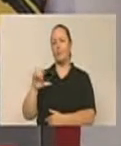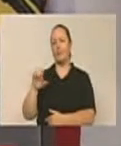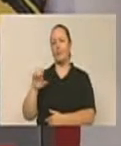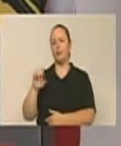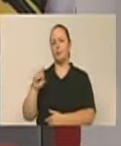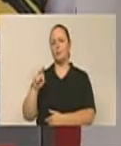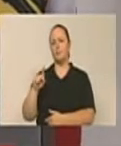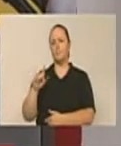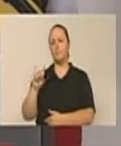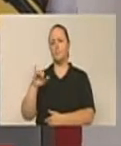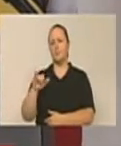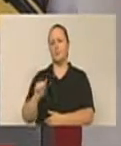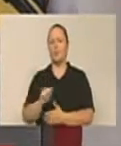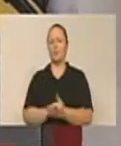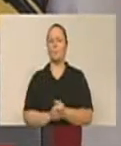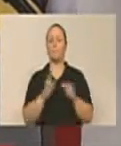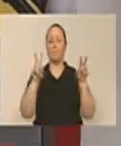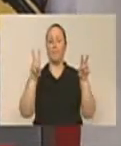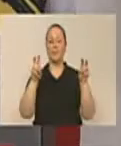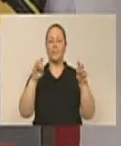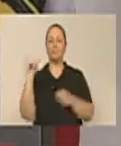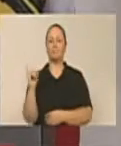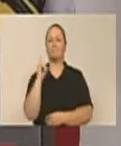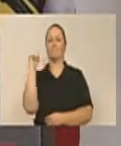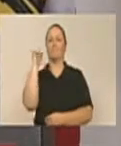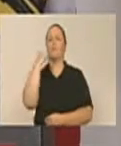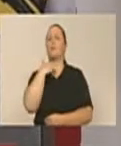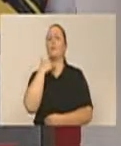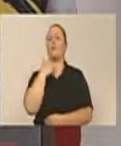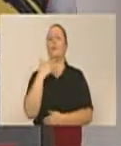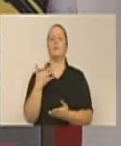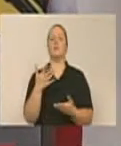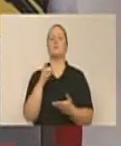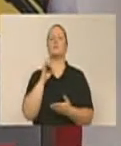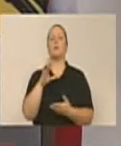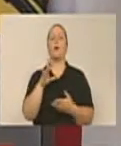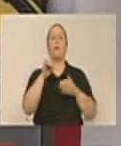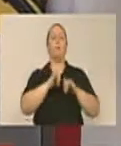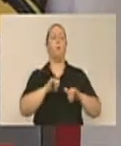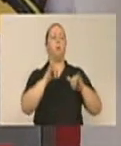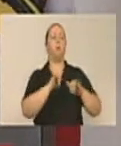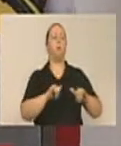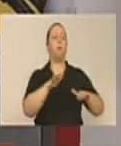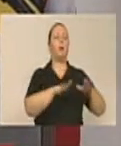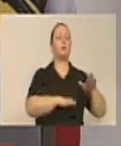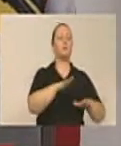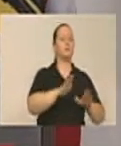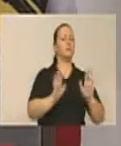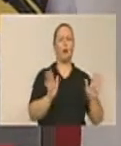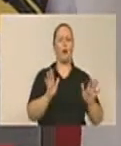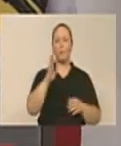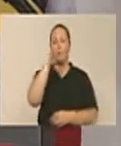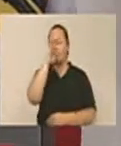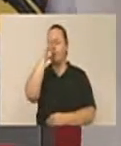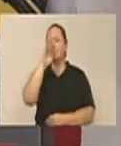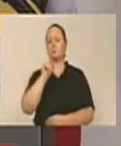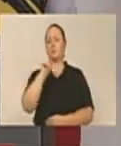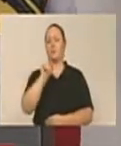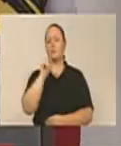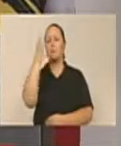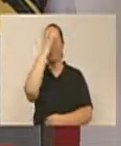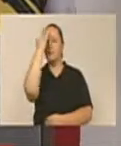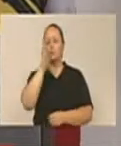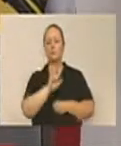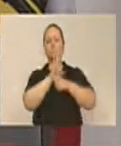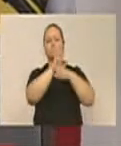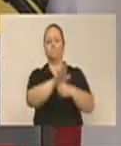importante, que não pode ter bandeira. Temos de divulgar, principalmente as pessoas que vão prestar ajuda.